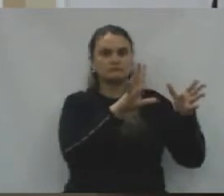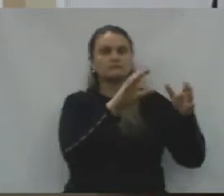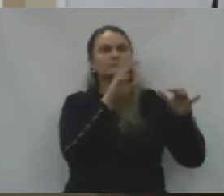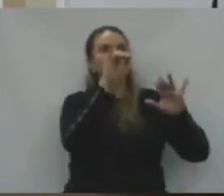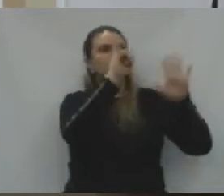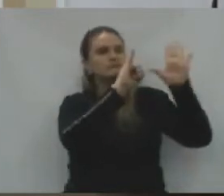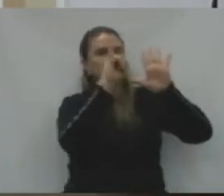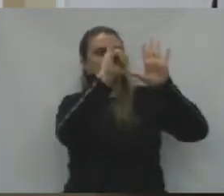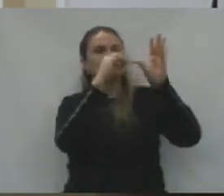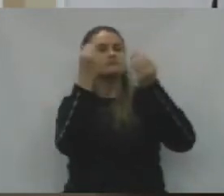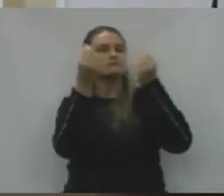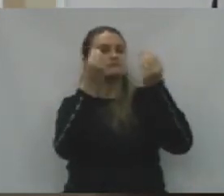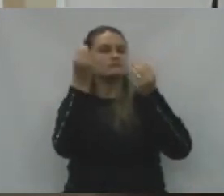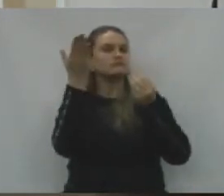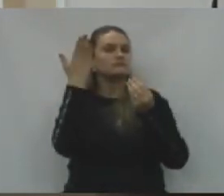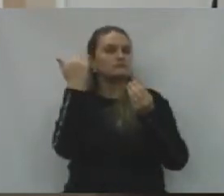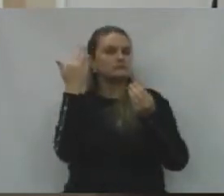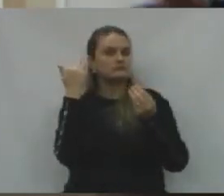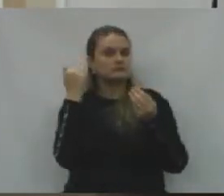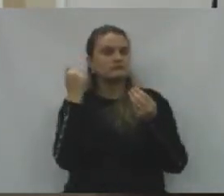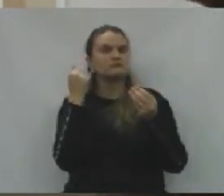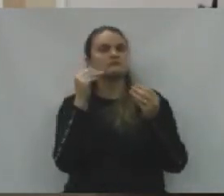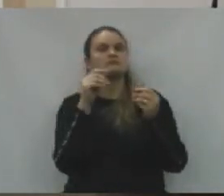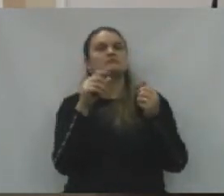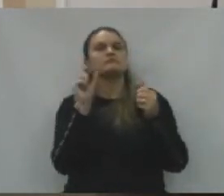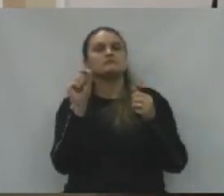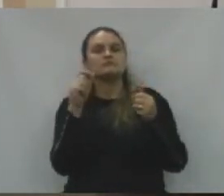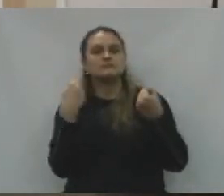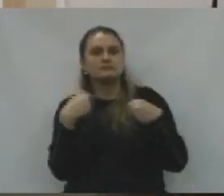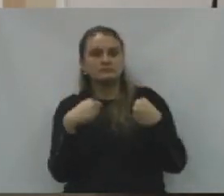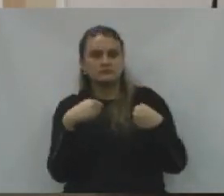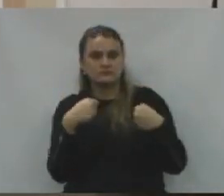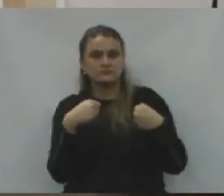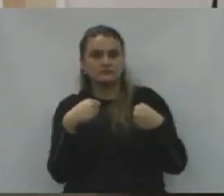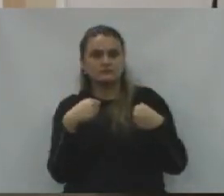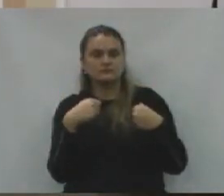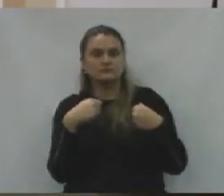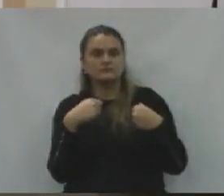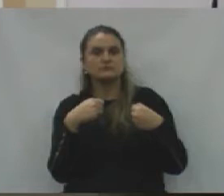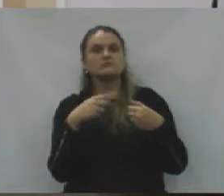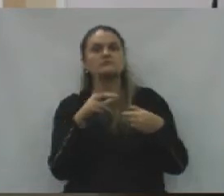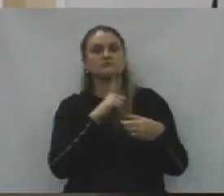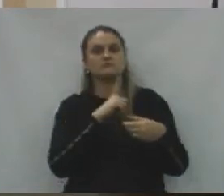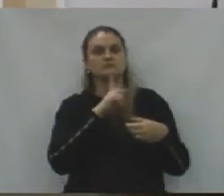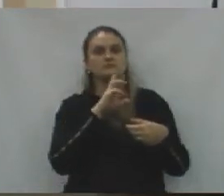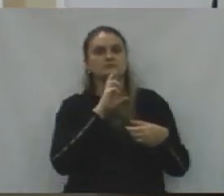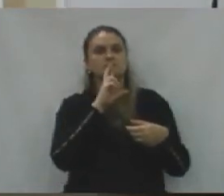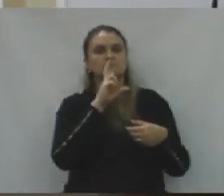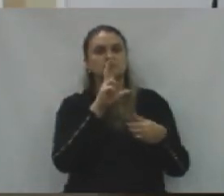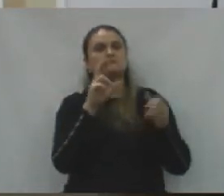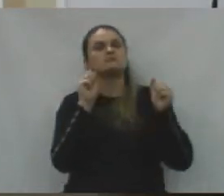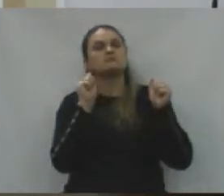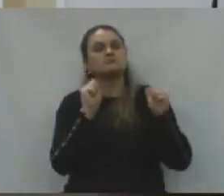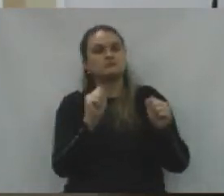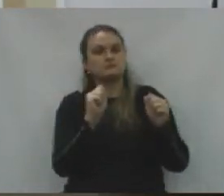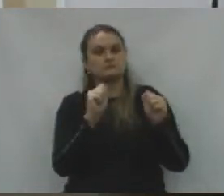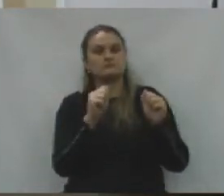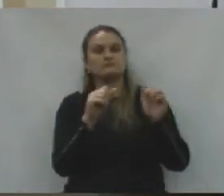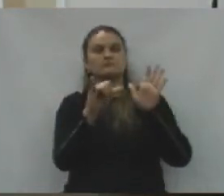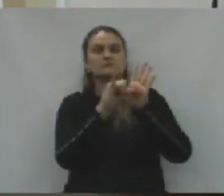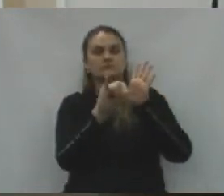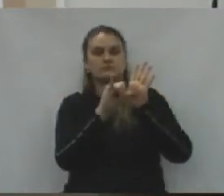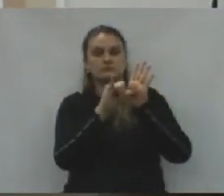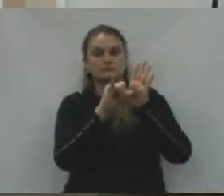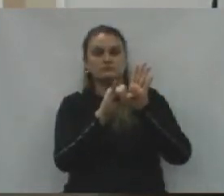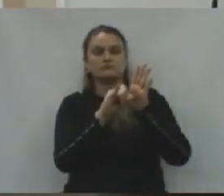imagens de reestruturação de como era, com adequações necessárias, com essa resposta que poderemos, então, abrir o